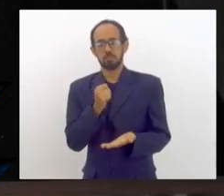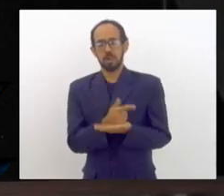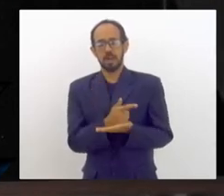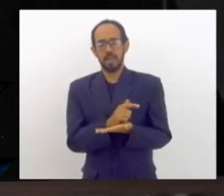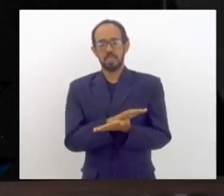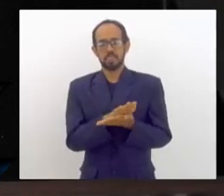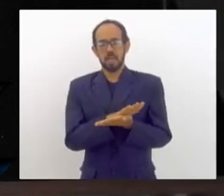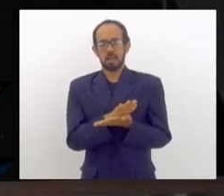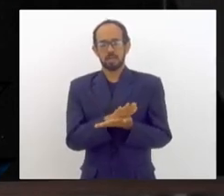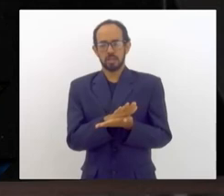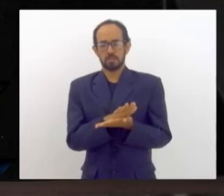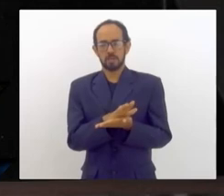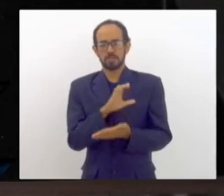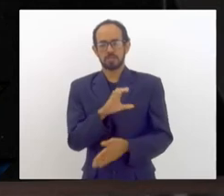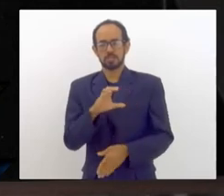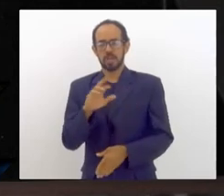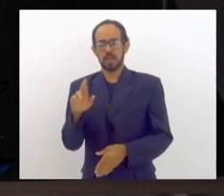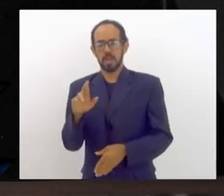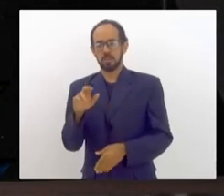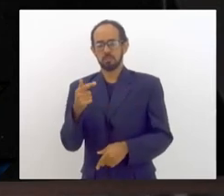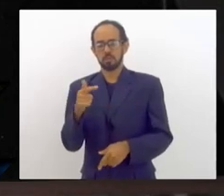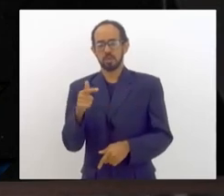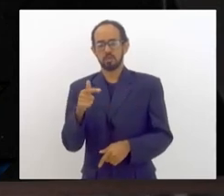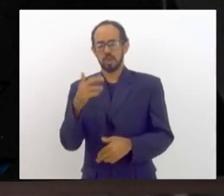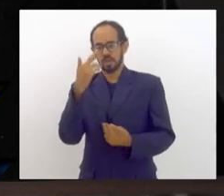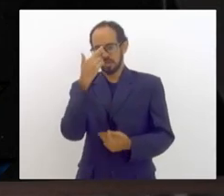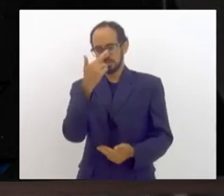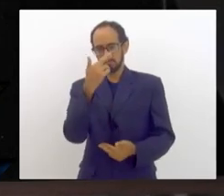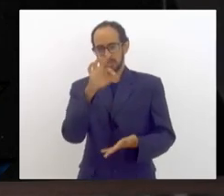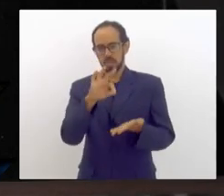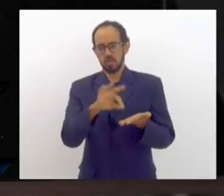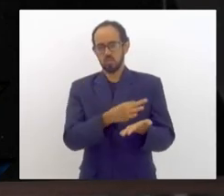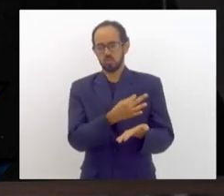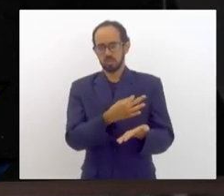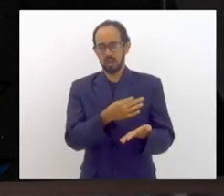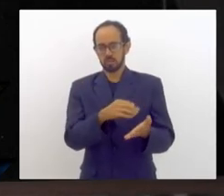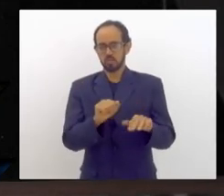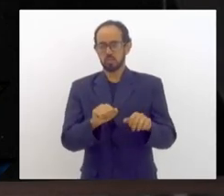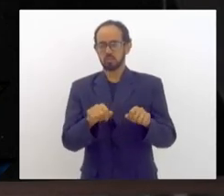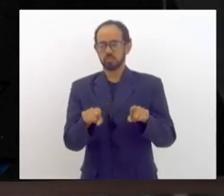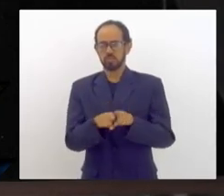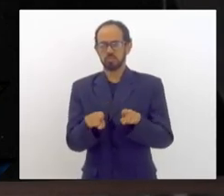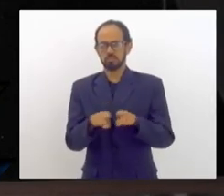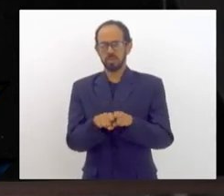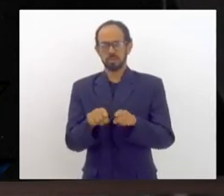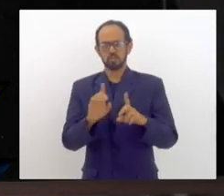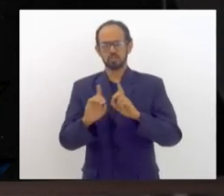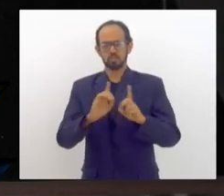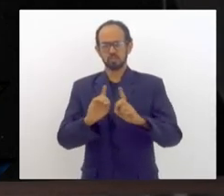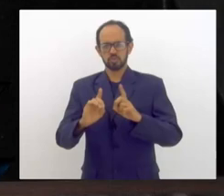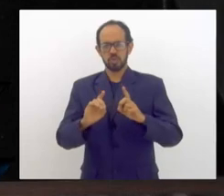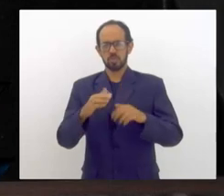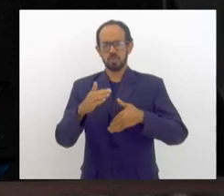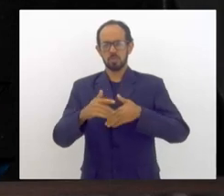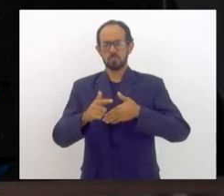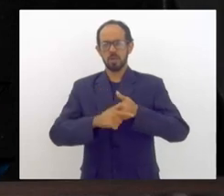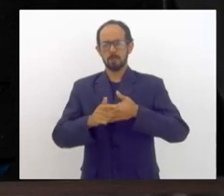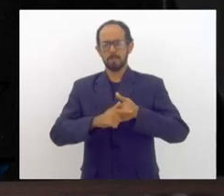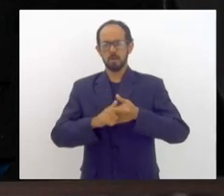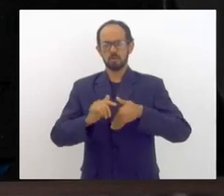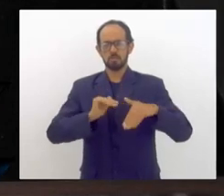cumpriu o contrato, e também nós queremos começar a discutir qual é o papel da mobilidade urbana e do